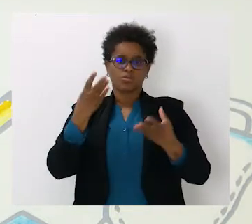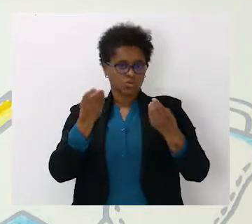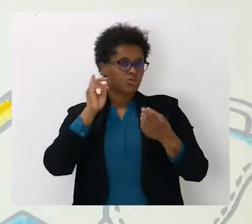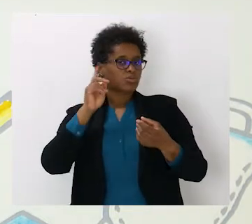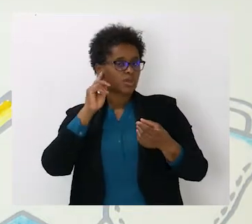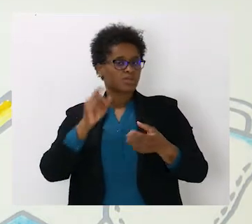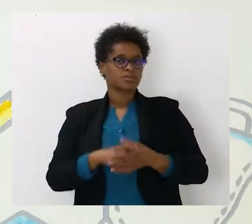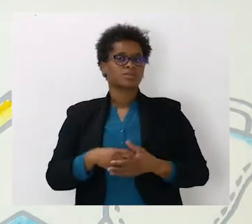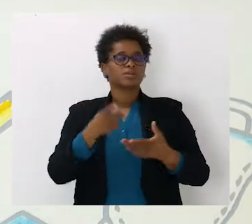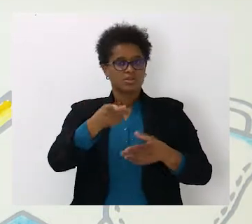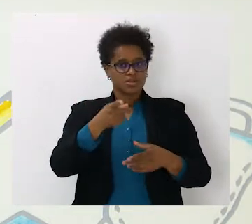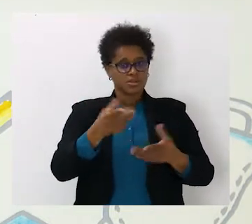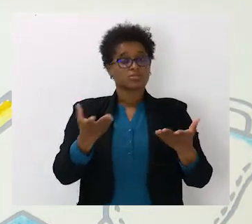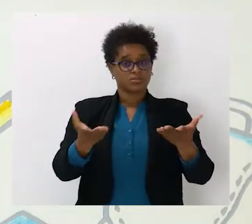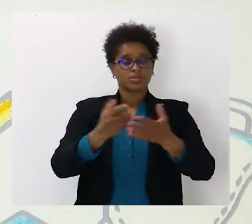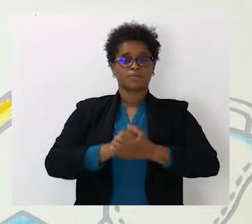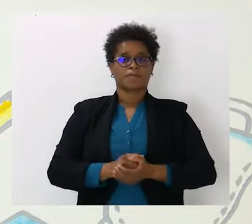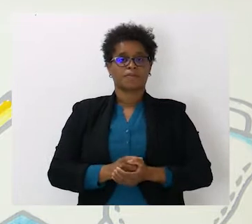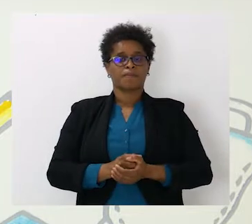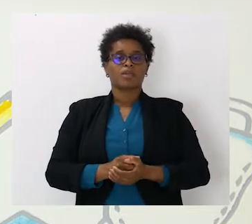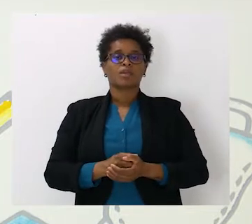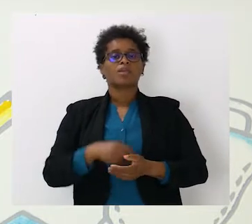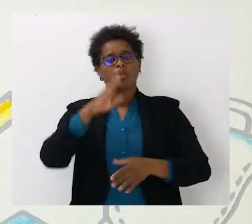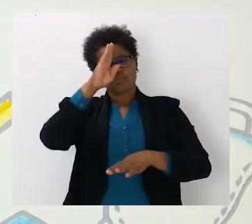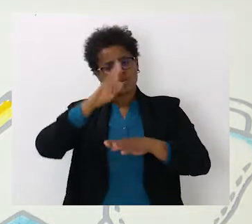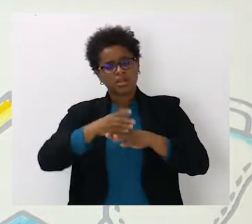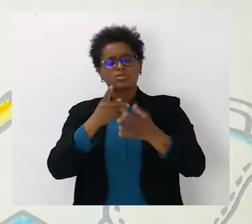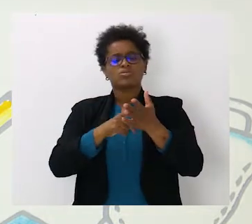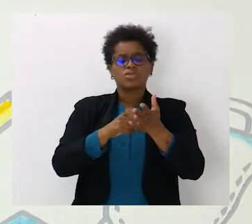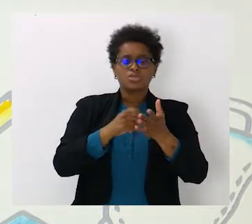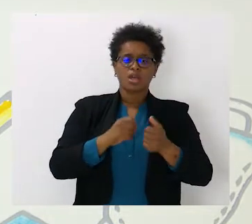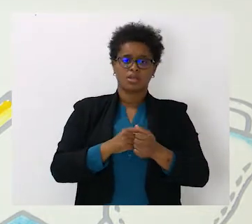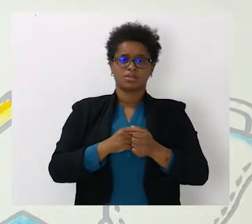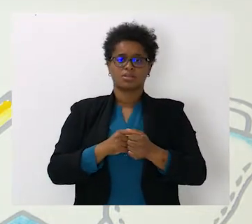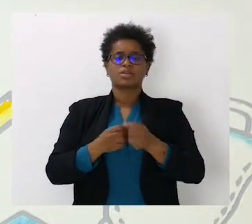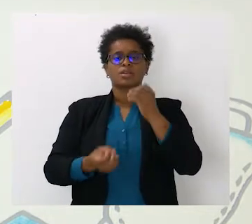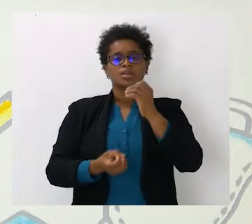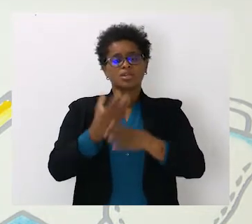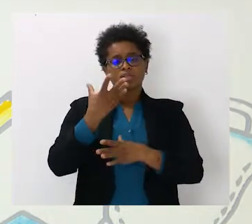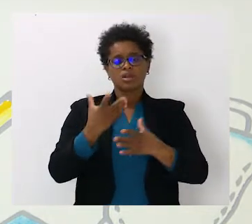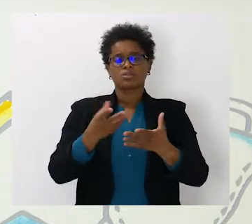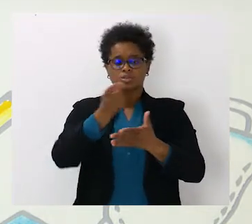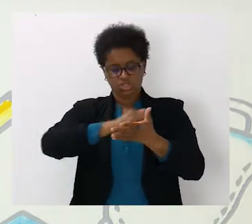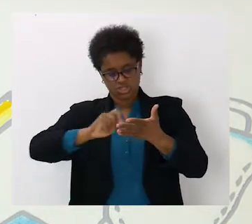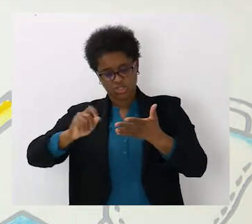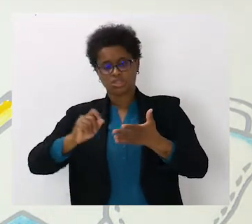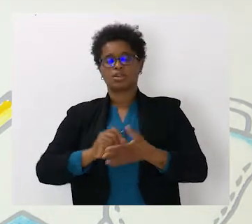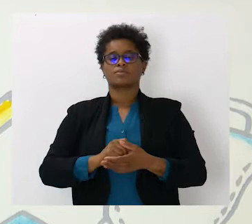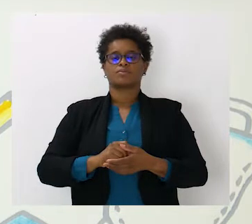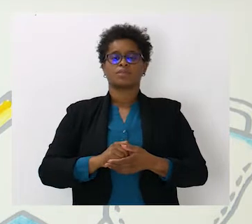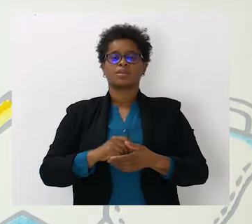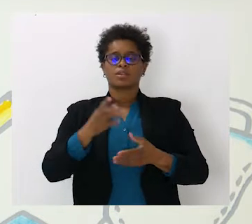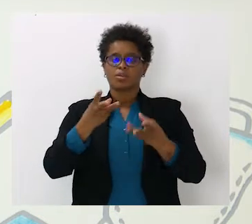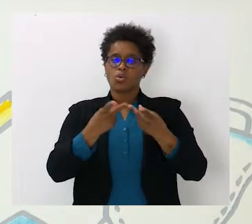muito importante. Então, é nesse sentido que houve necessidade da invenção da